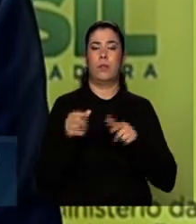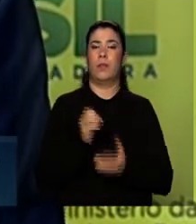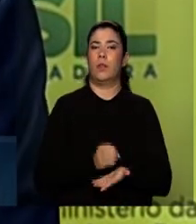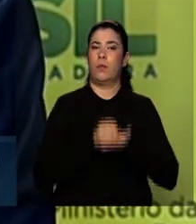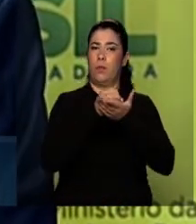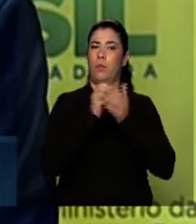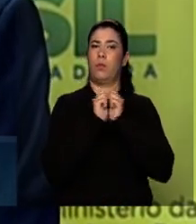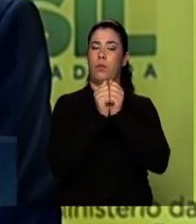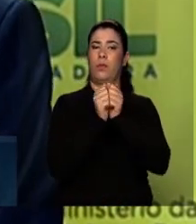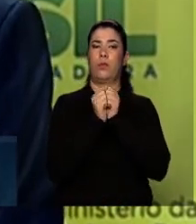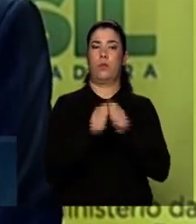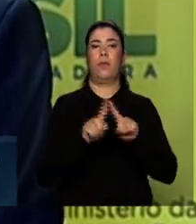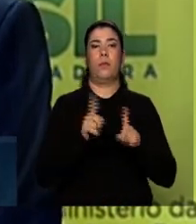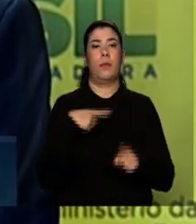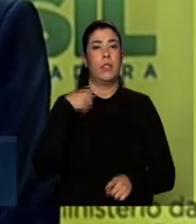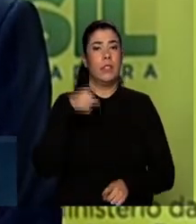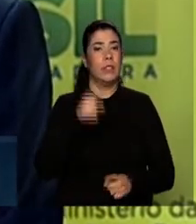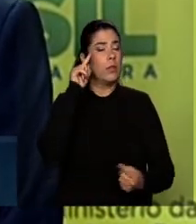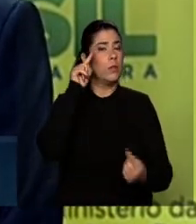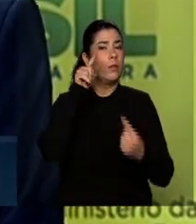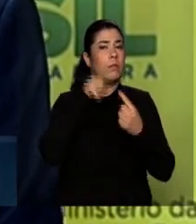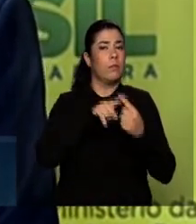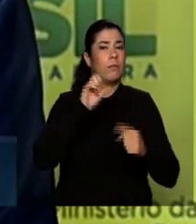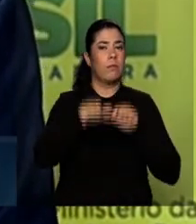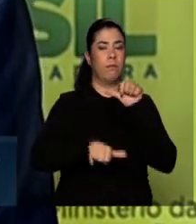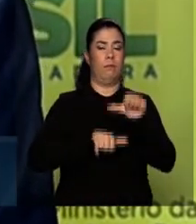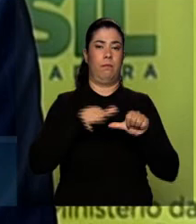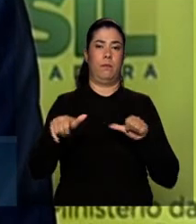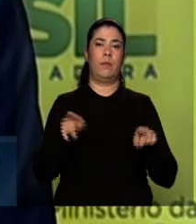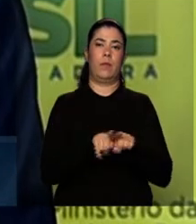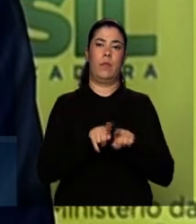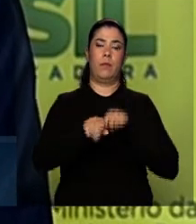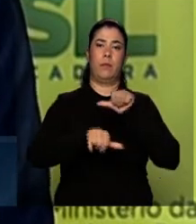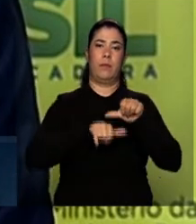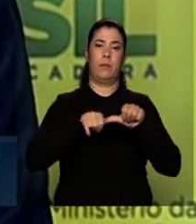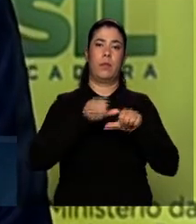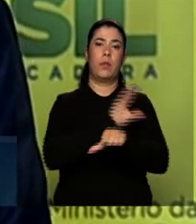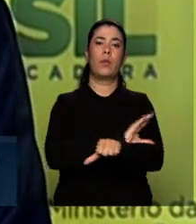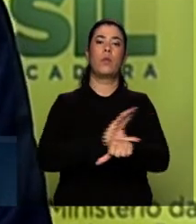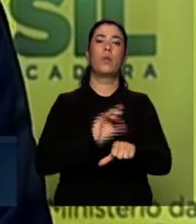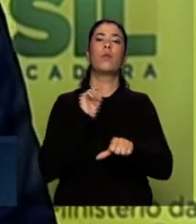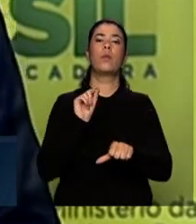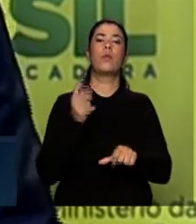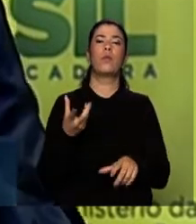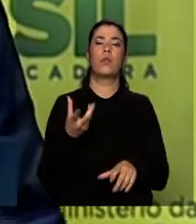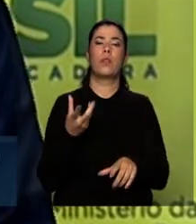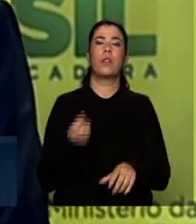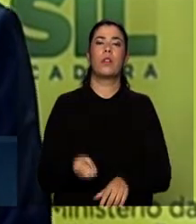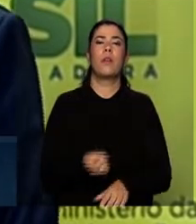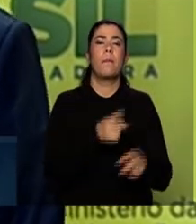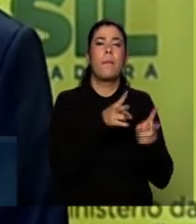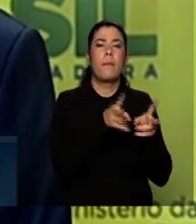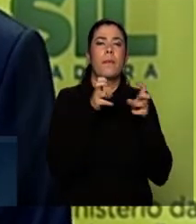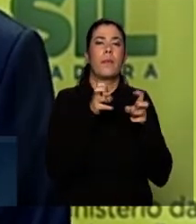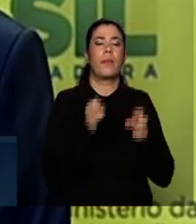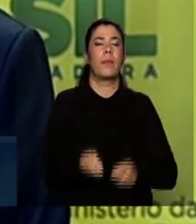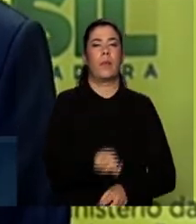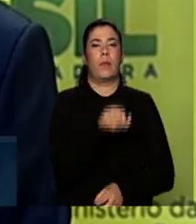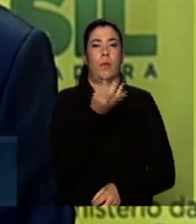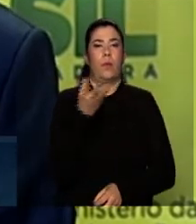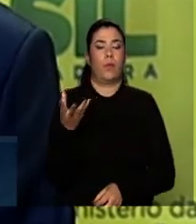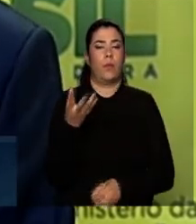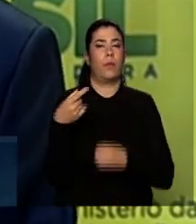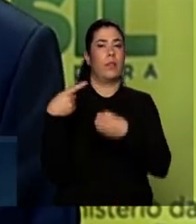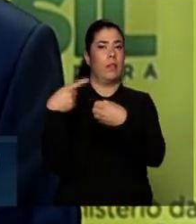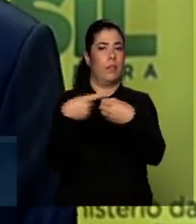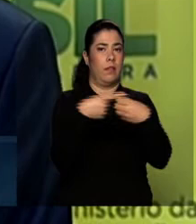mas essa talvez seja a grande mudança em curso, é a identificação de quais são as